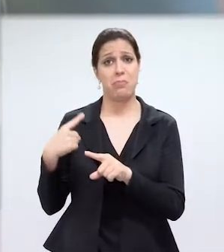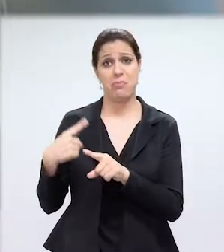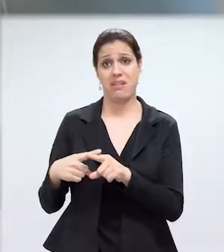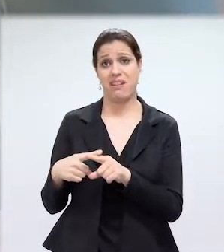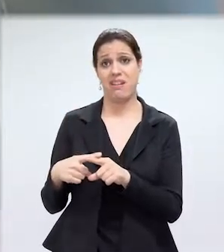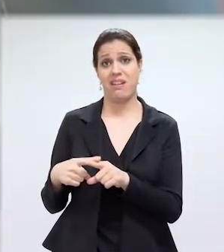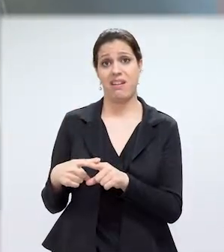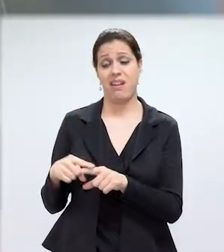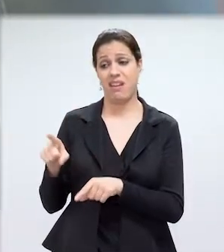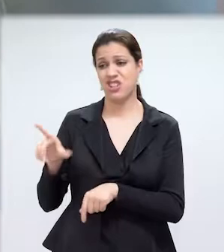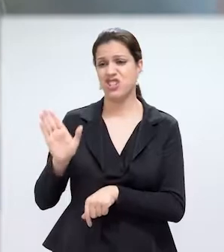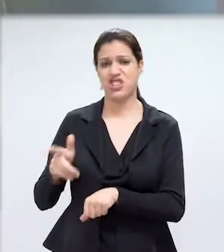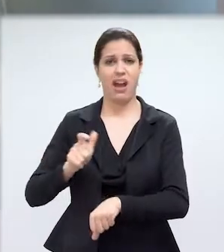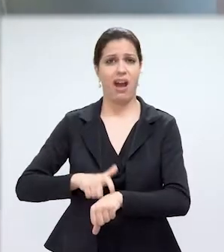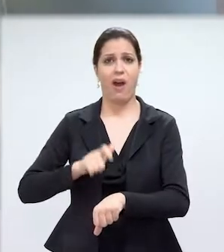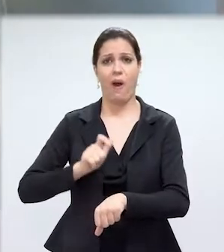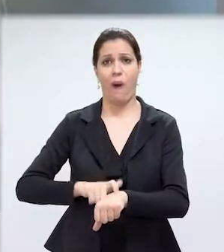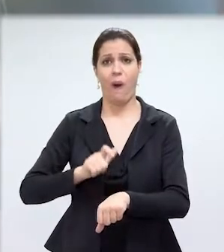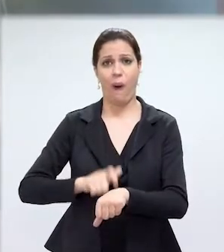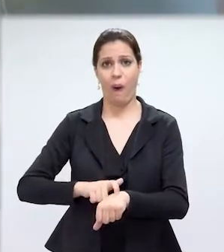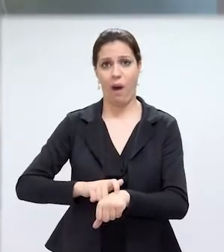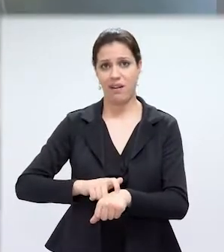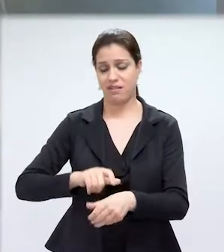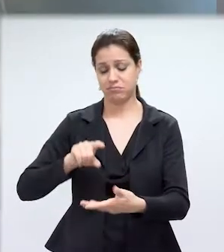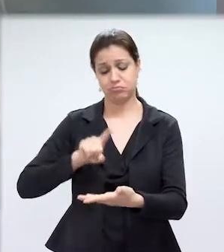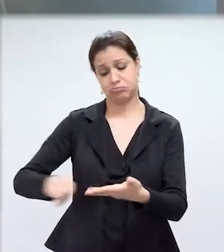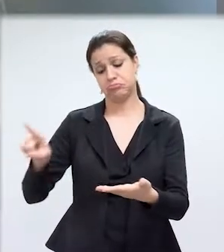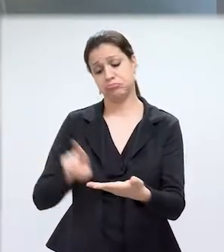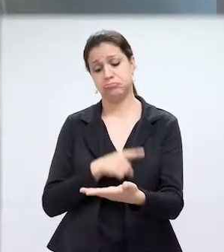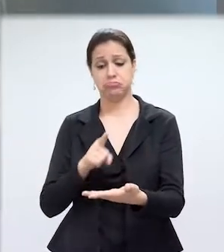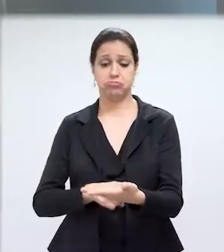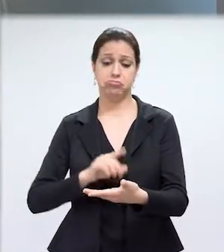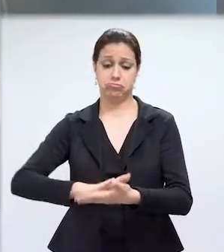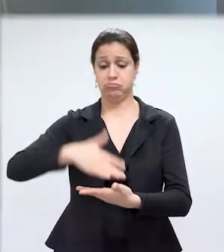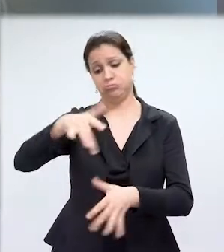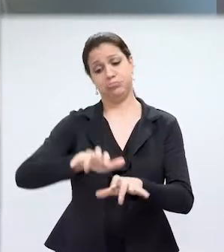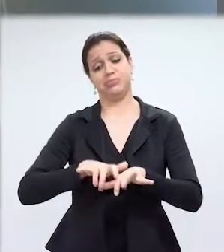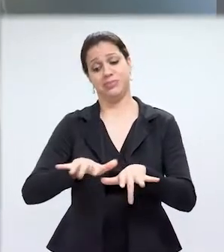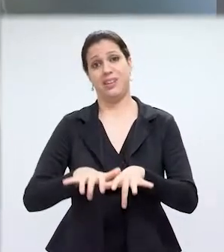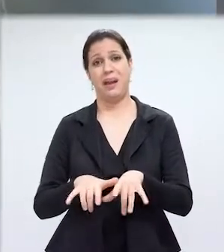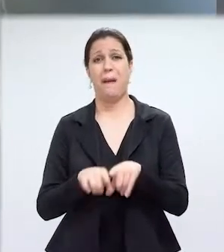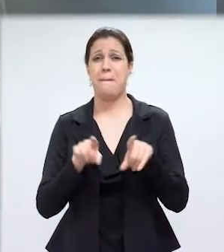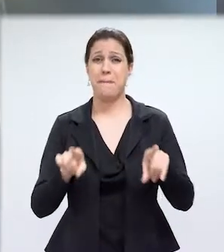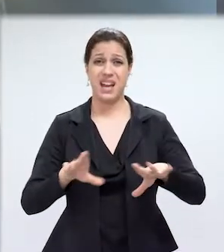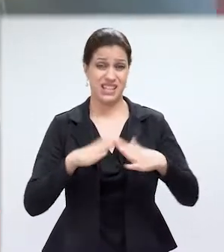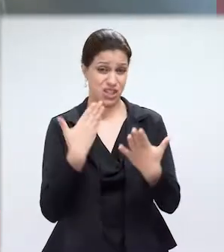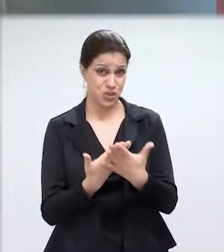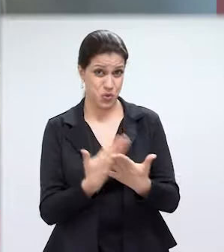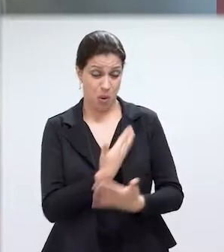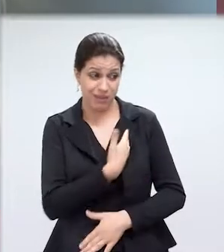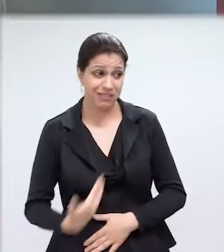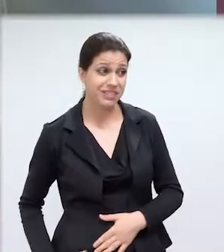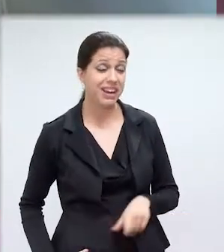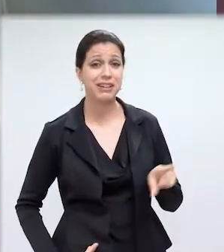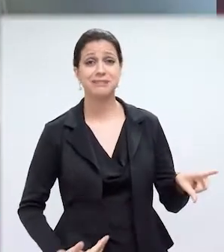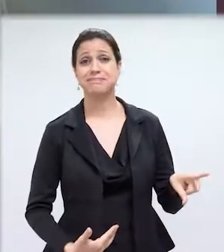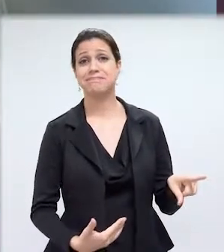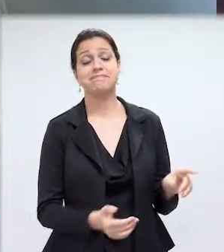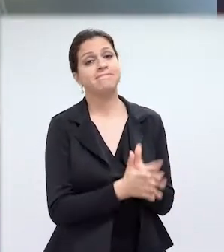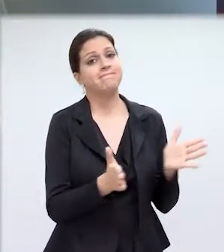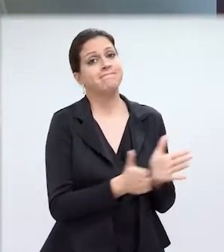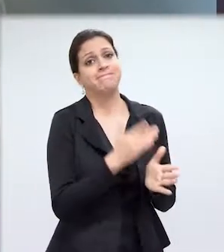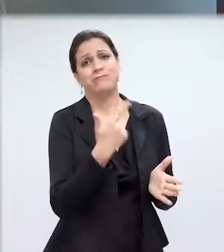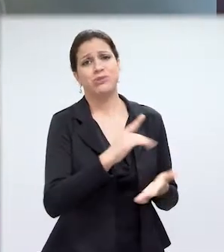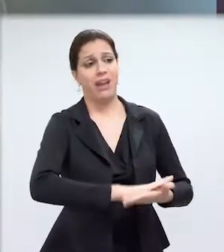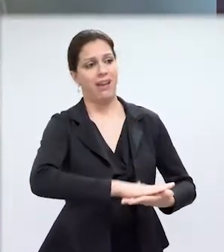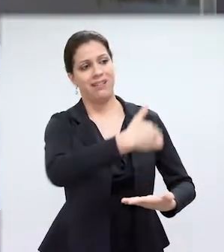tipo, né? Ele está, porque ele passa muito mais horas na frente de uma tela do que o nosso aluno do